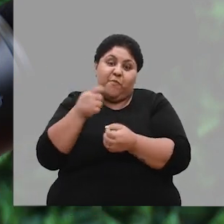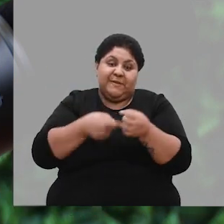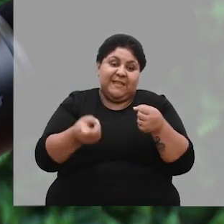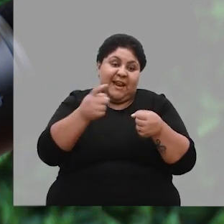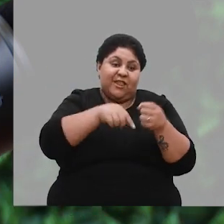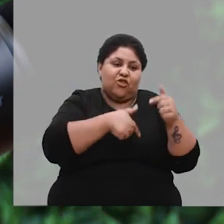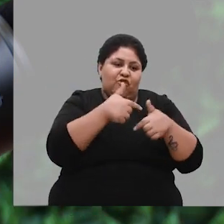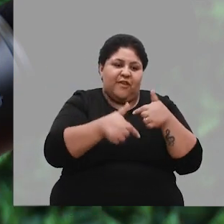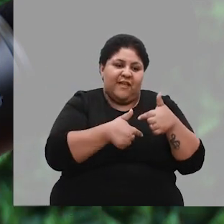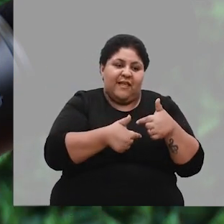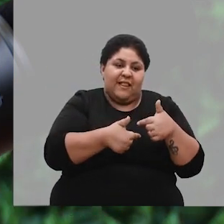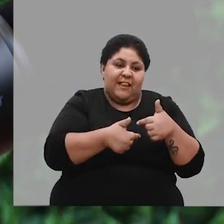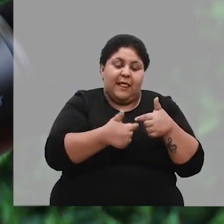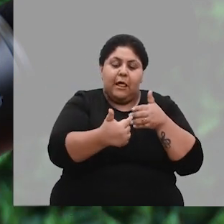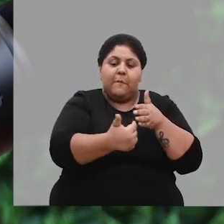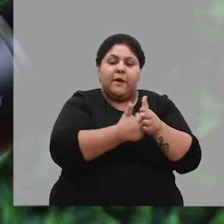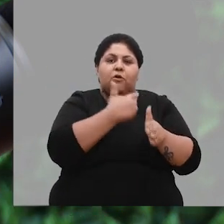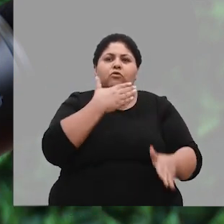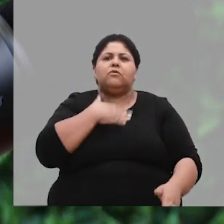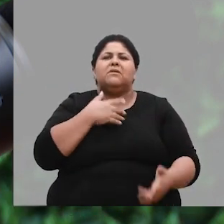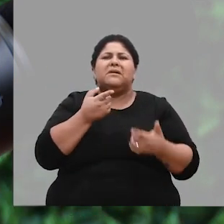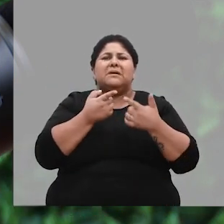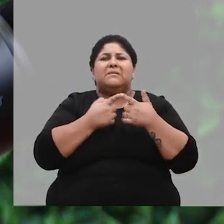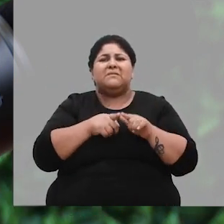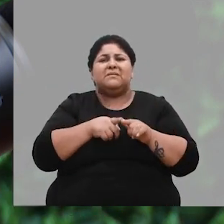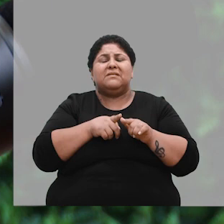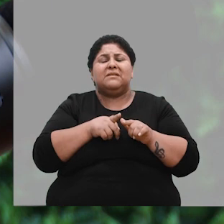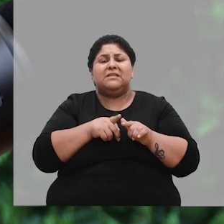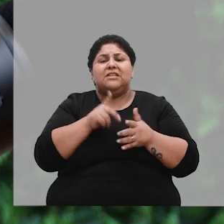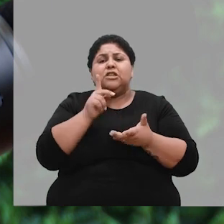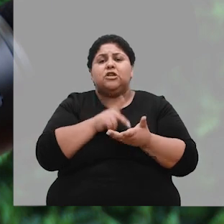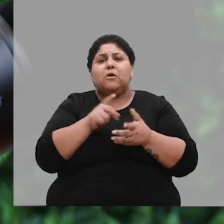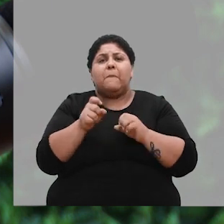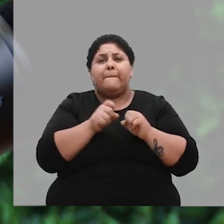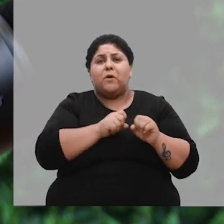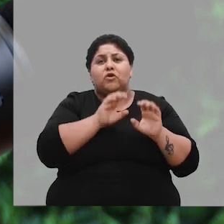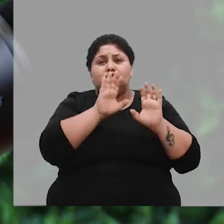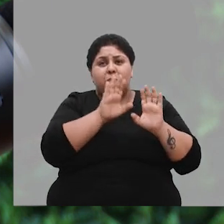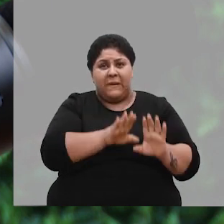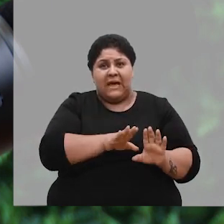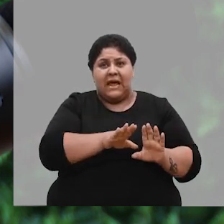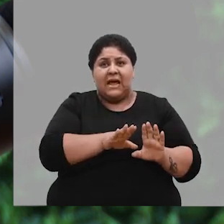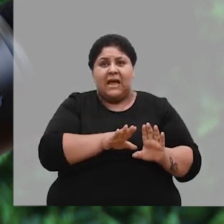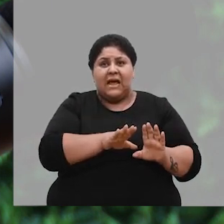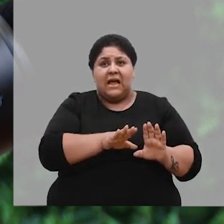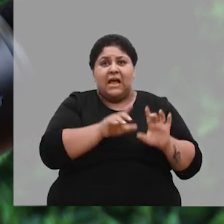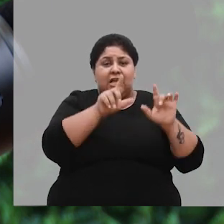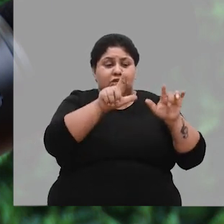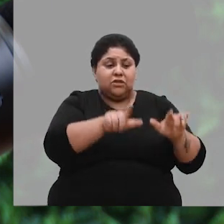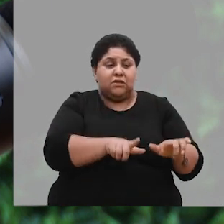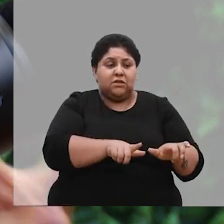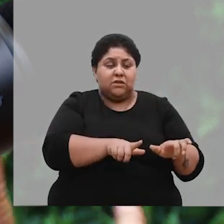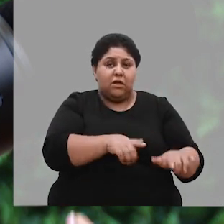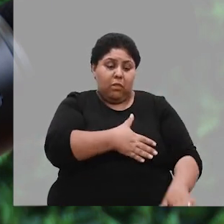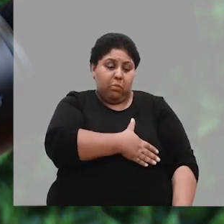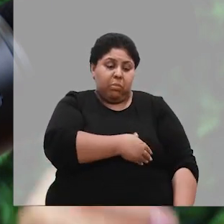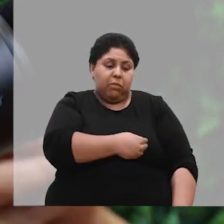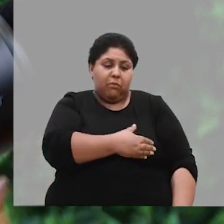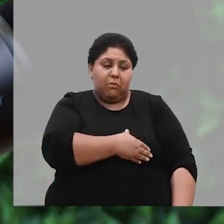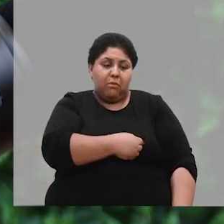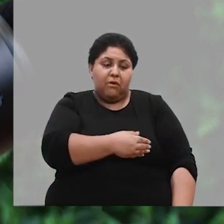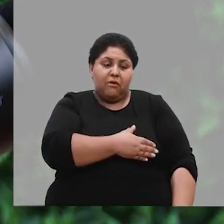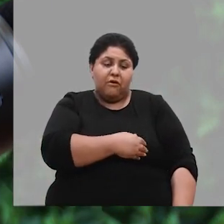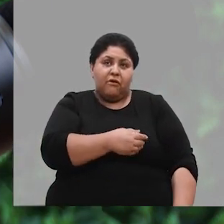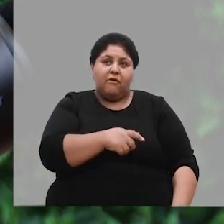tu precisa fazer esse retorno. E aí elas me perguntam muitas vezes, mas eu realmente posso parar para ir lá na